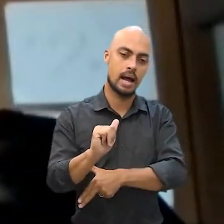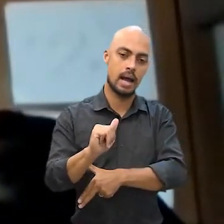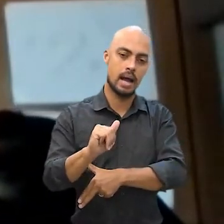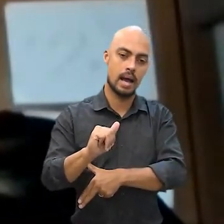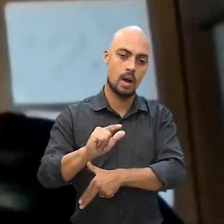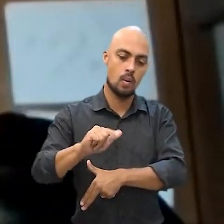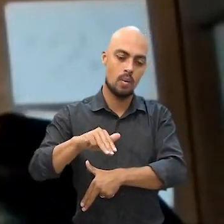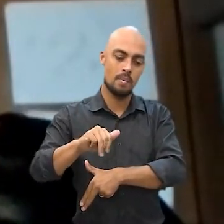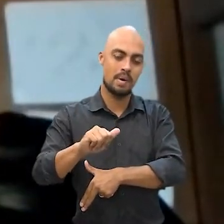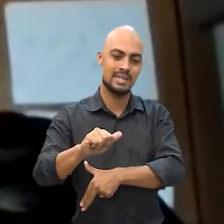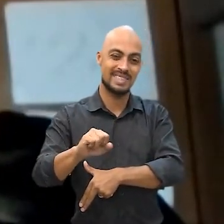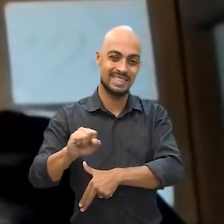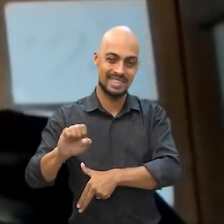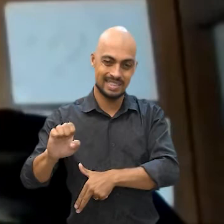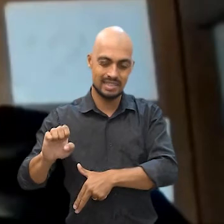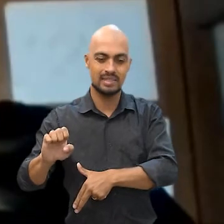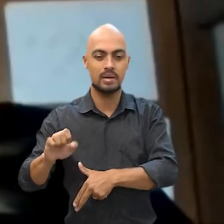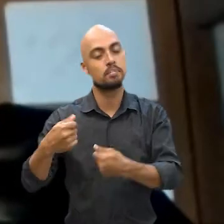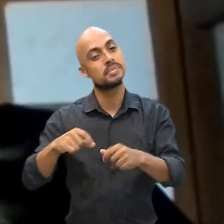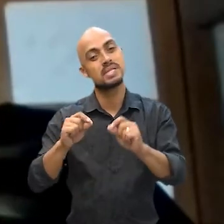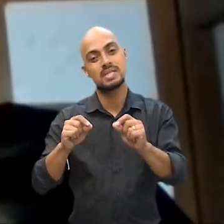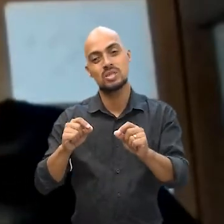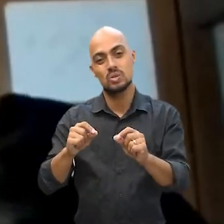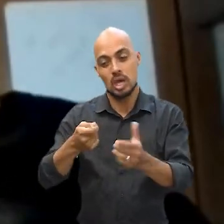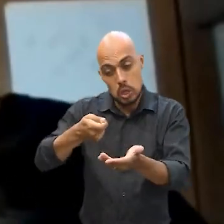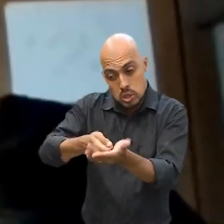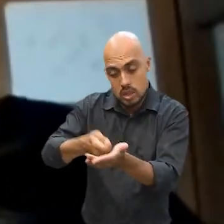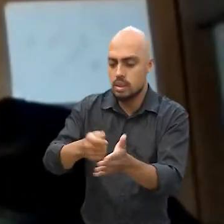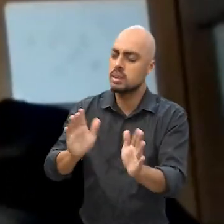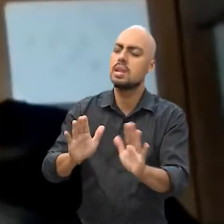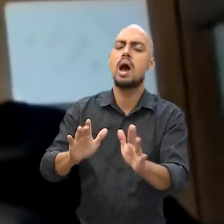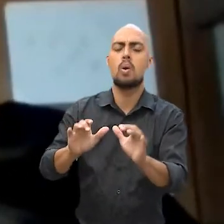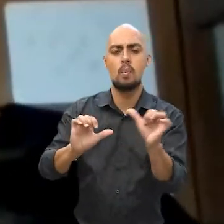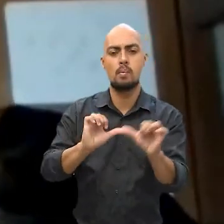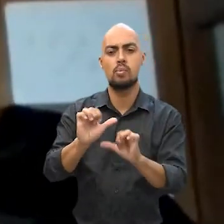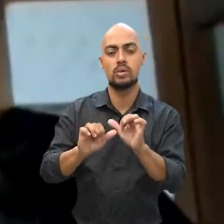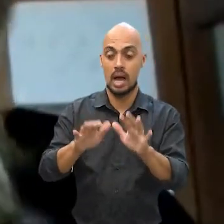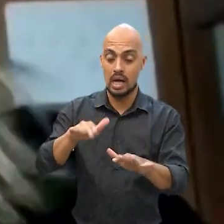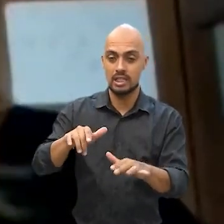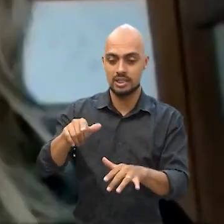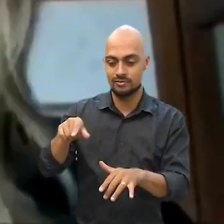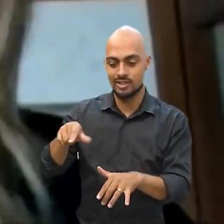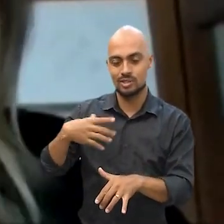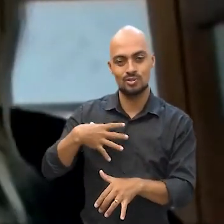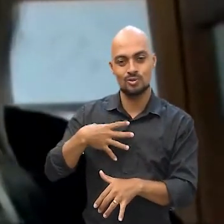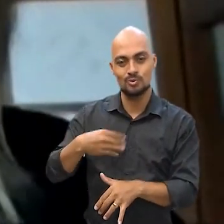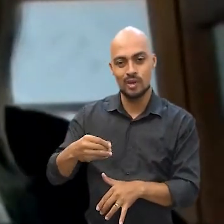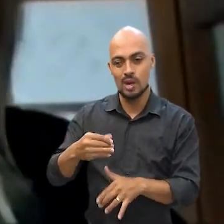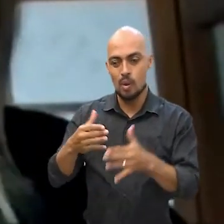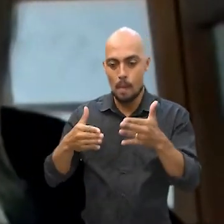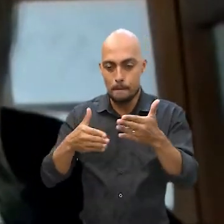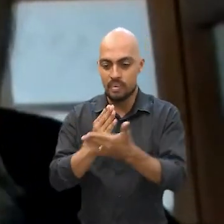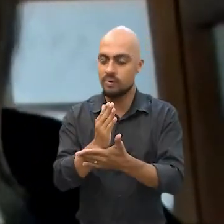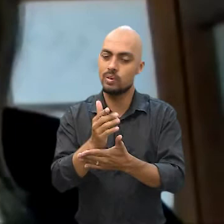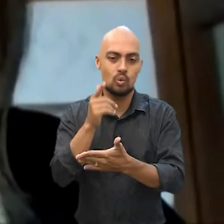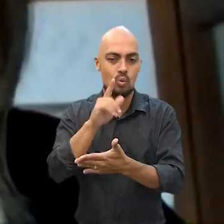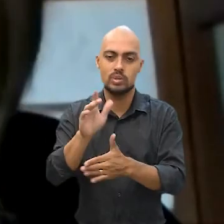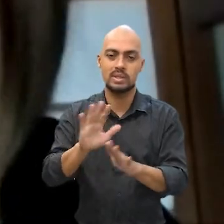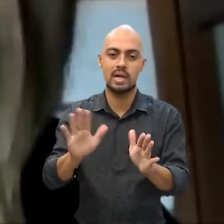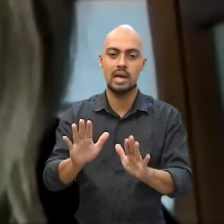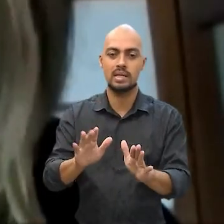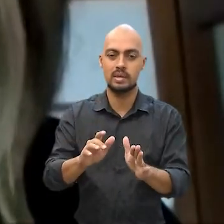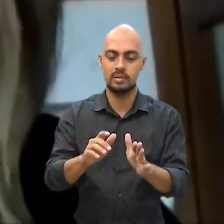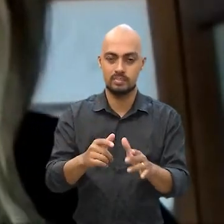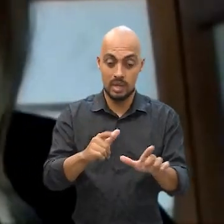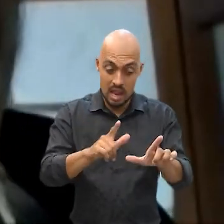de exigência com todos. Talvez seu filho não vá mesmo atingir, está no 2º ano, esse ano seja o ano da letra cursiva, talvez não